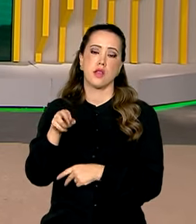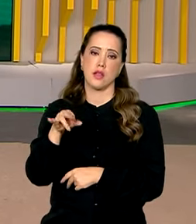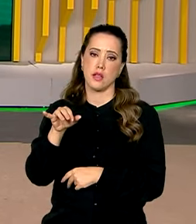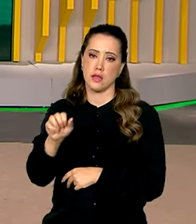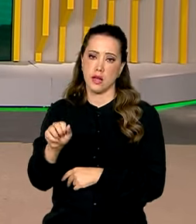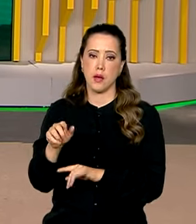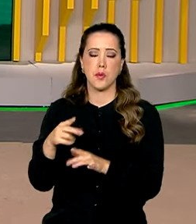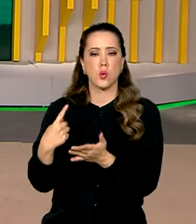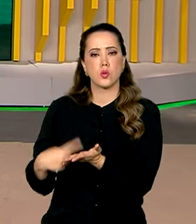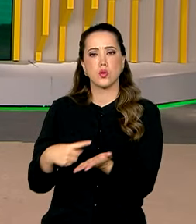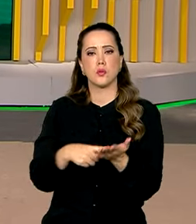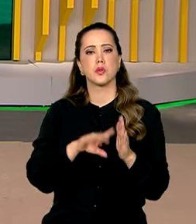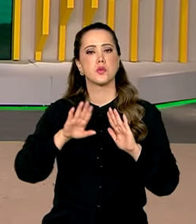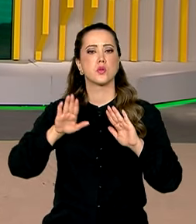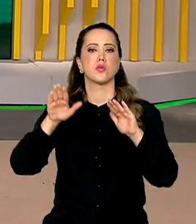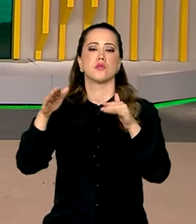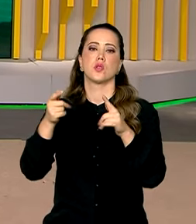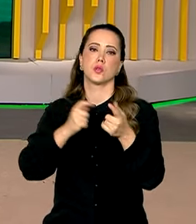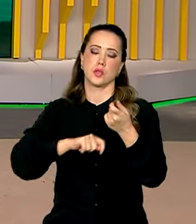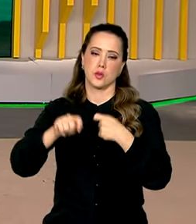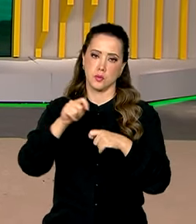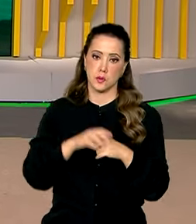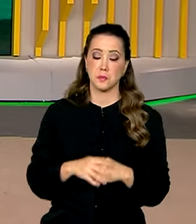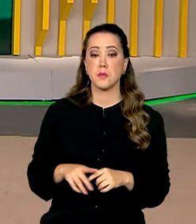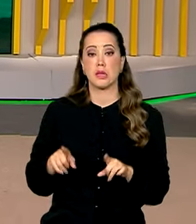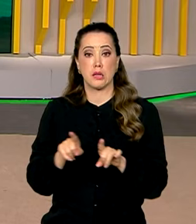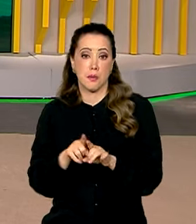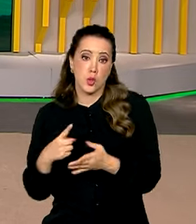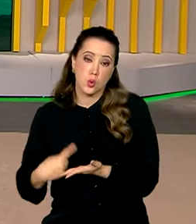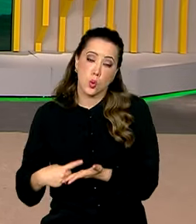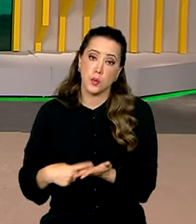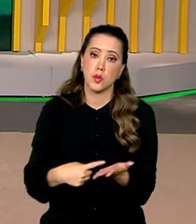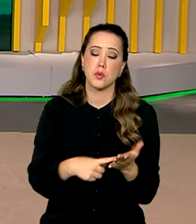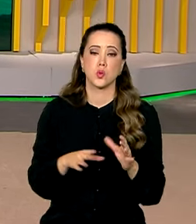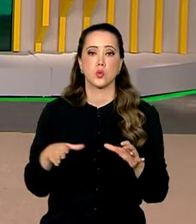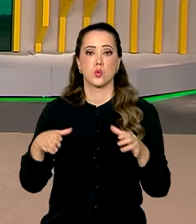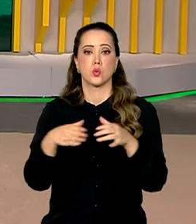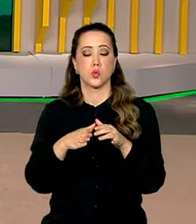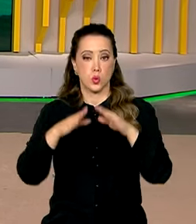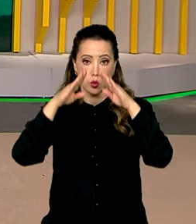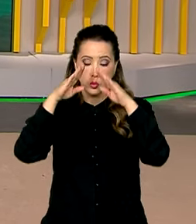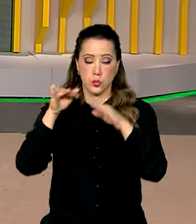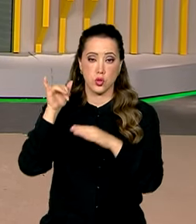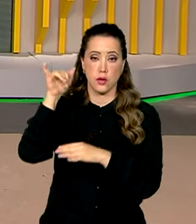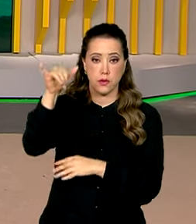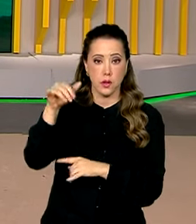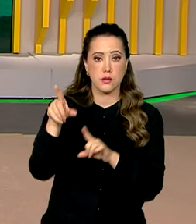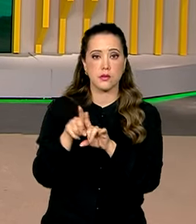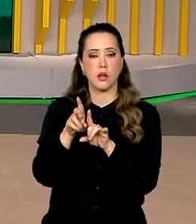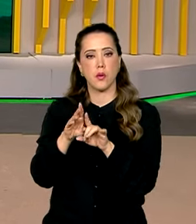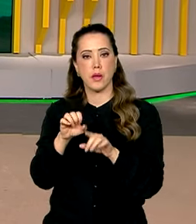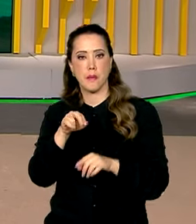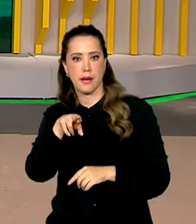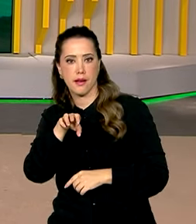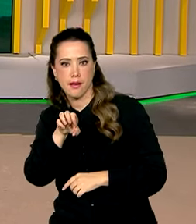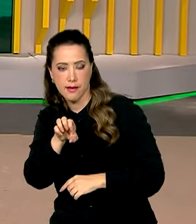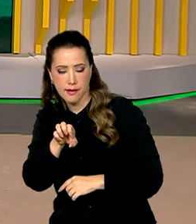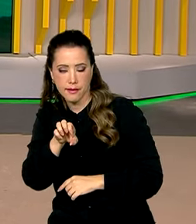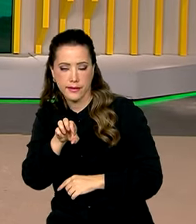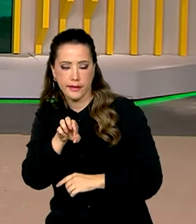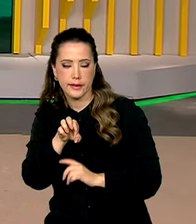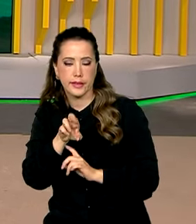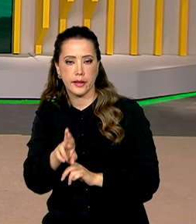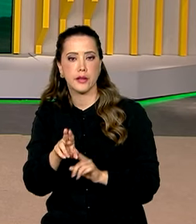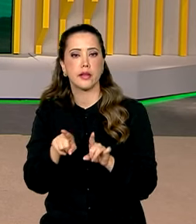Saudita com uma agenda voltada para a economia. Além de acordos no setor aéreo entre a Embraer e empresas sauditas,